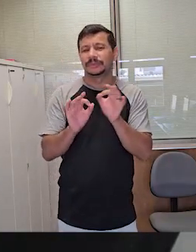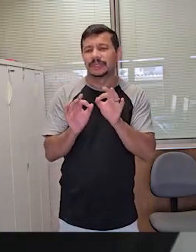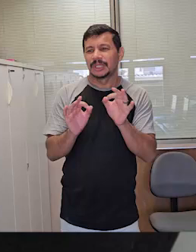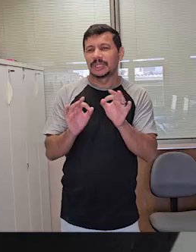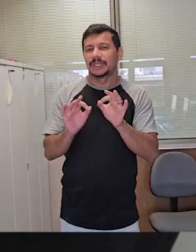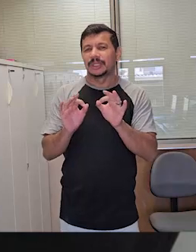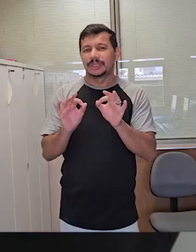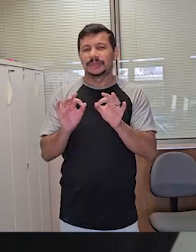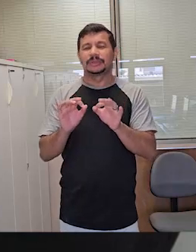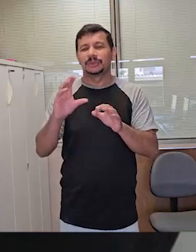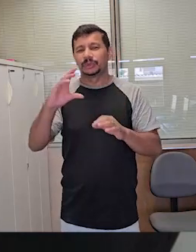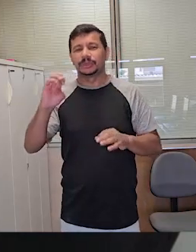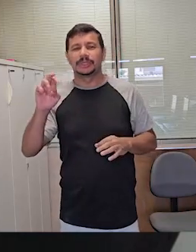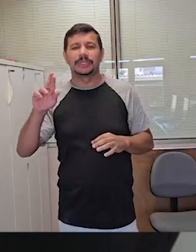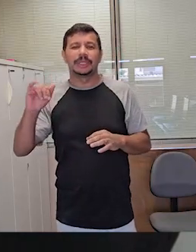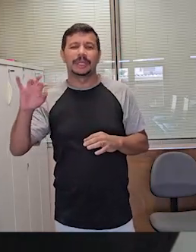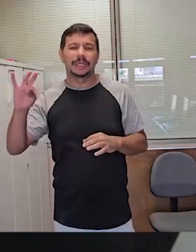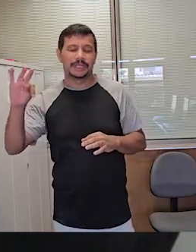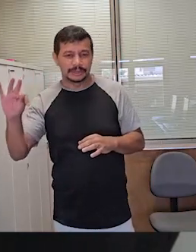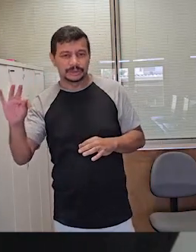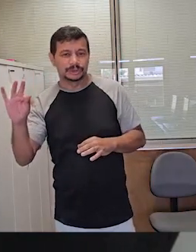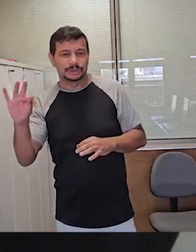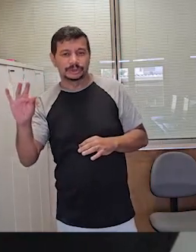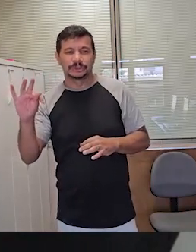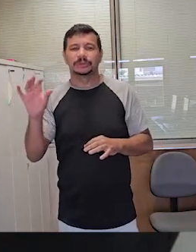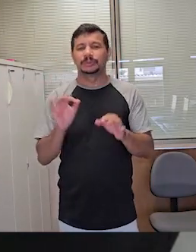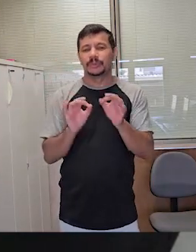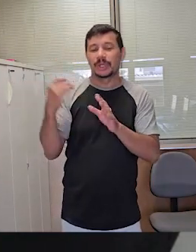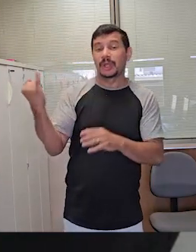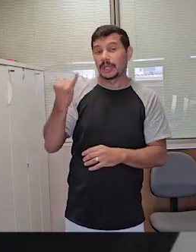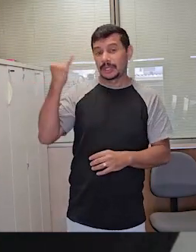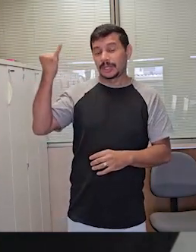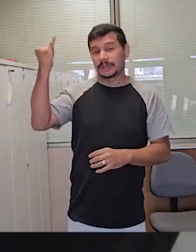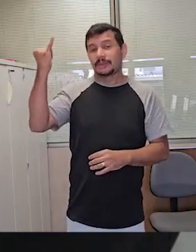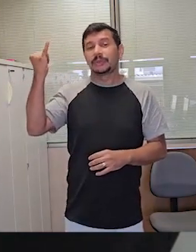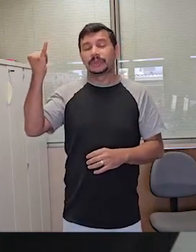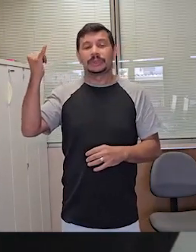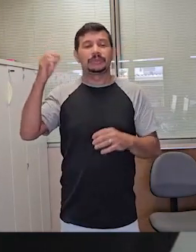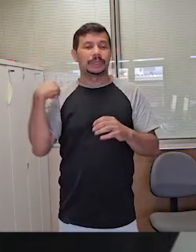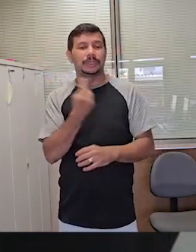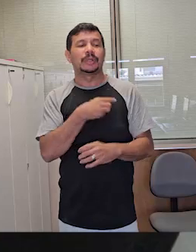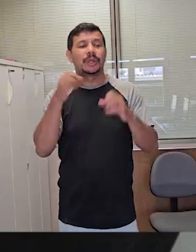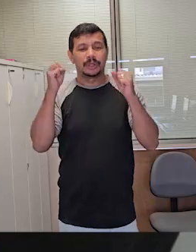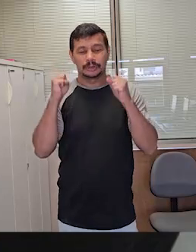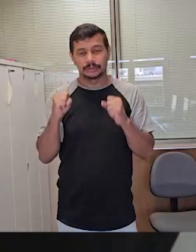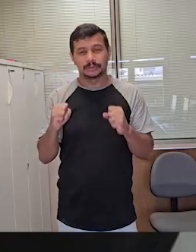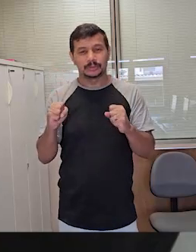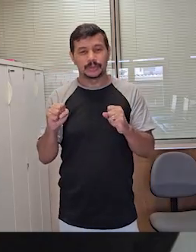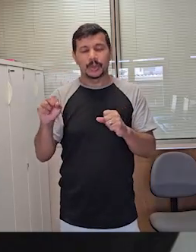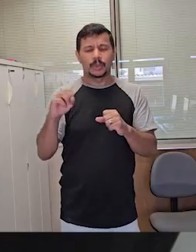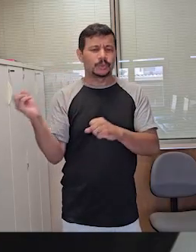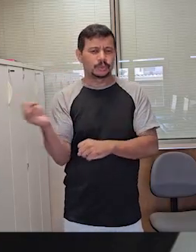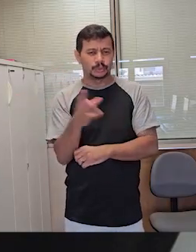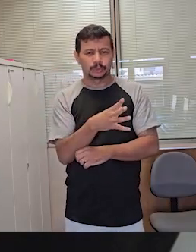hoje seria o Centro de Referência de Saúde do Trabalhador. Que eu entendo que a conferência é importante para que a gente também possa criar um novo rumo, um